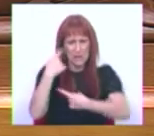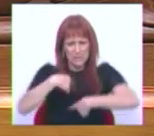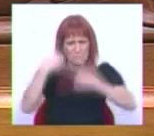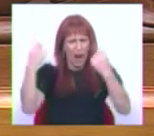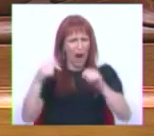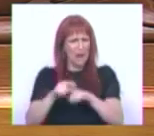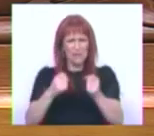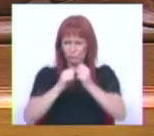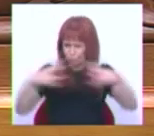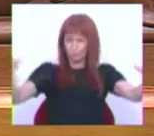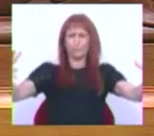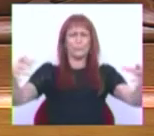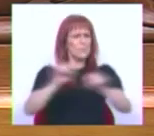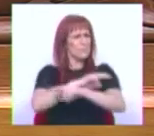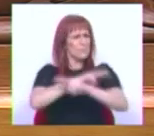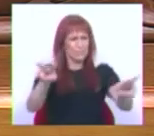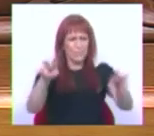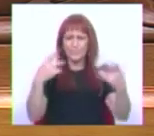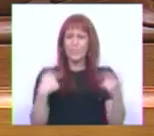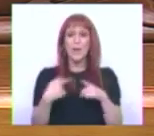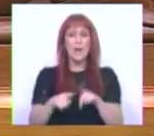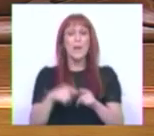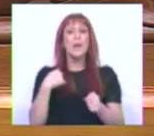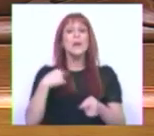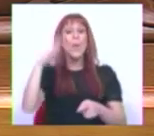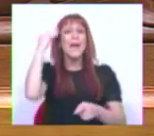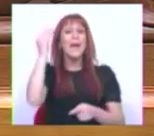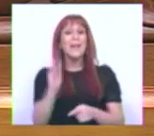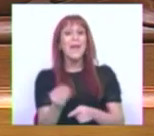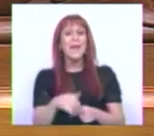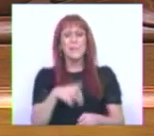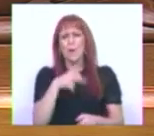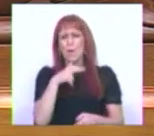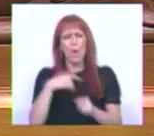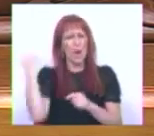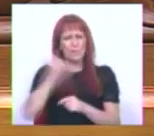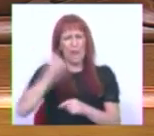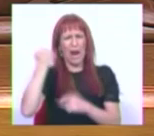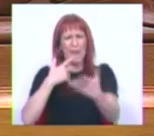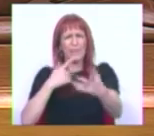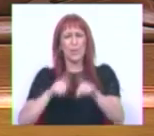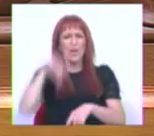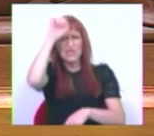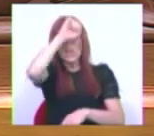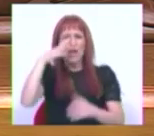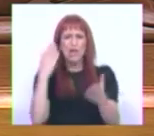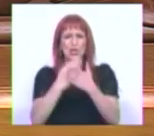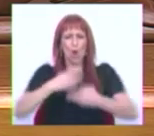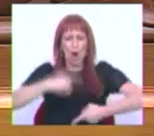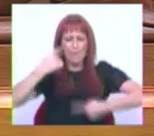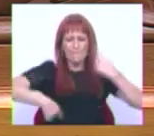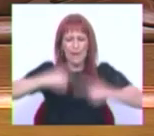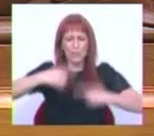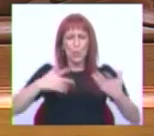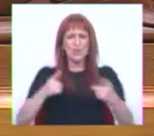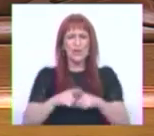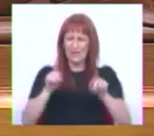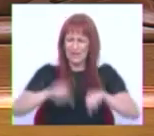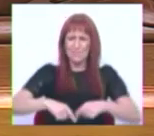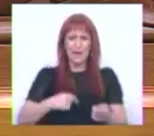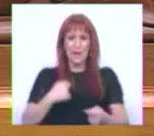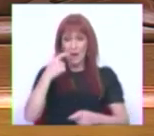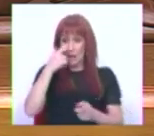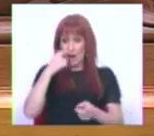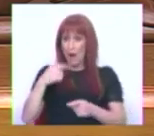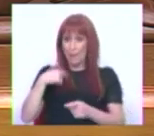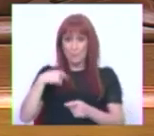espalharam rapidamente. Sem esquecer aquela criança barbaramente atacada em janeiro numa escola de Matosinhos, sendo também a funcionária